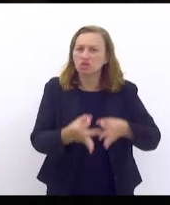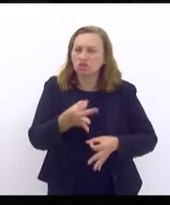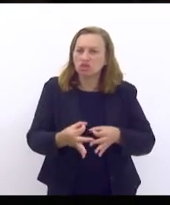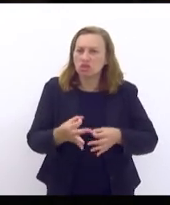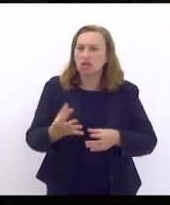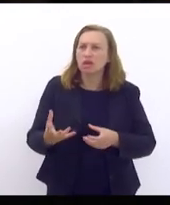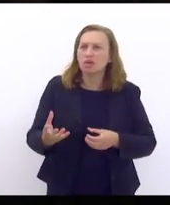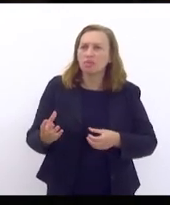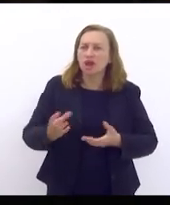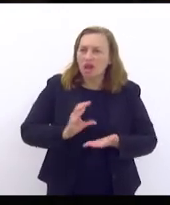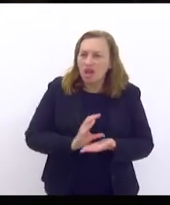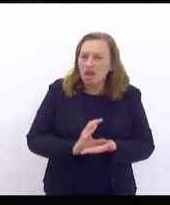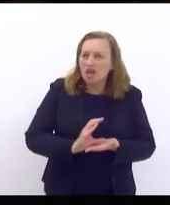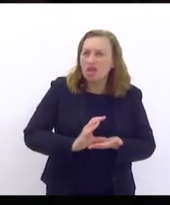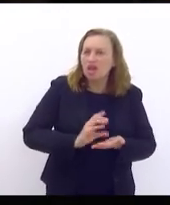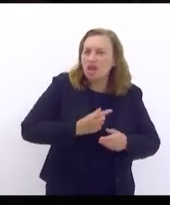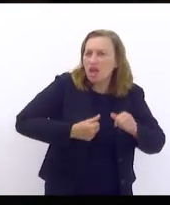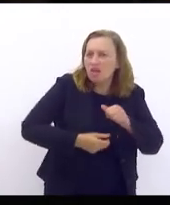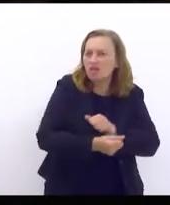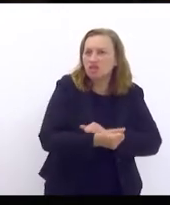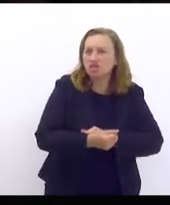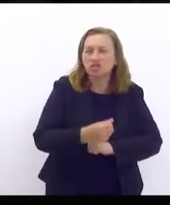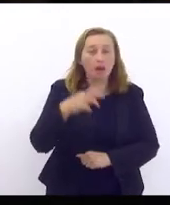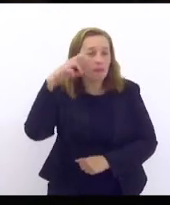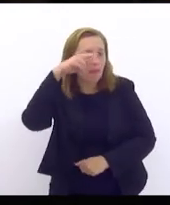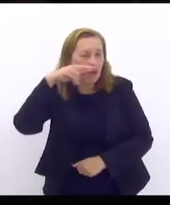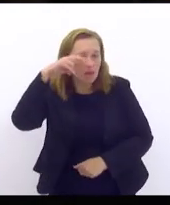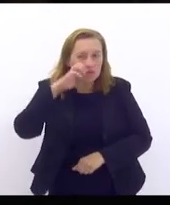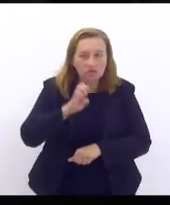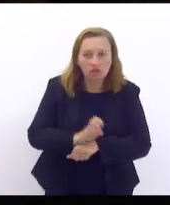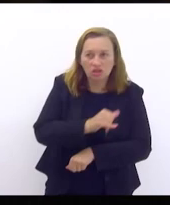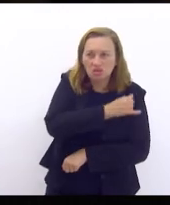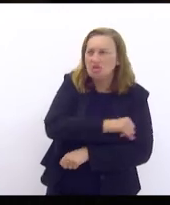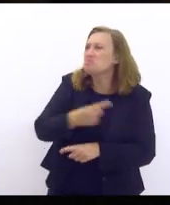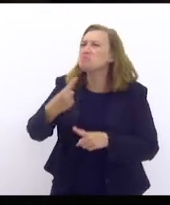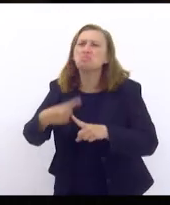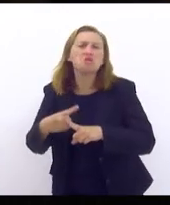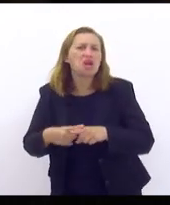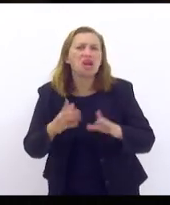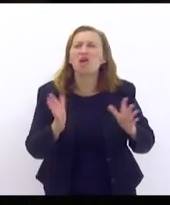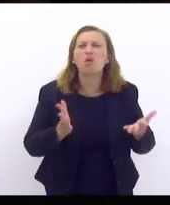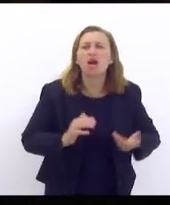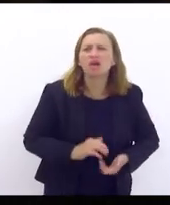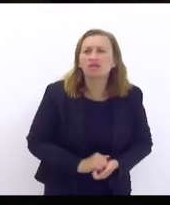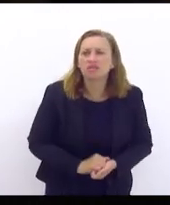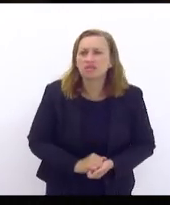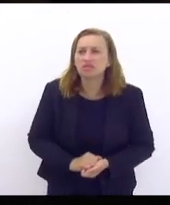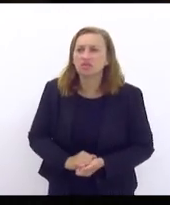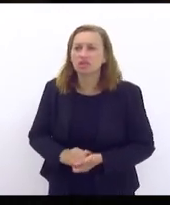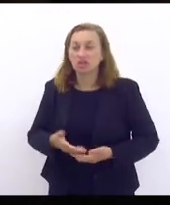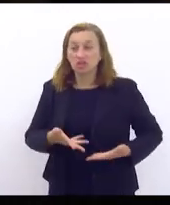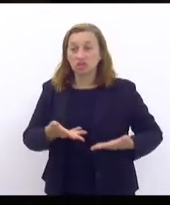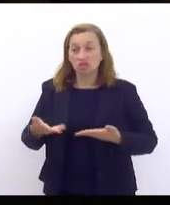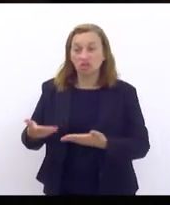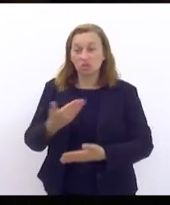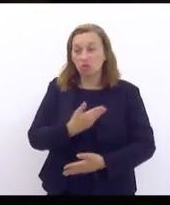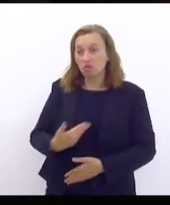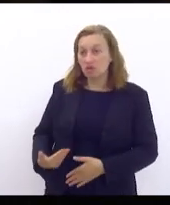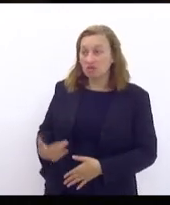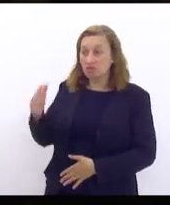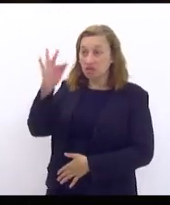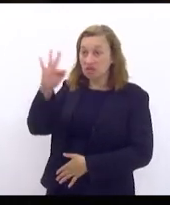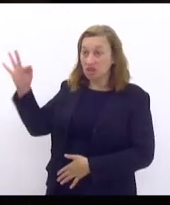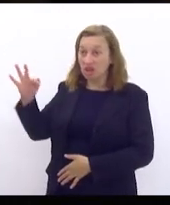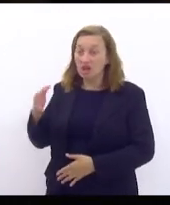investir na perícia no estado do Rio de Janeiro, por que agora chama o governo federal